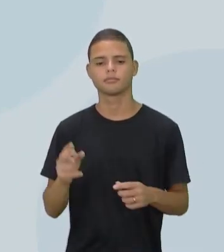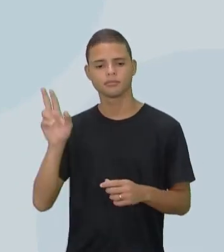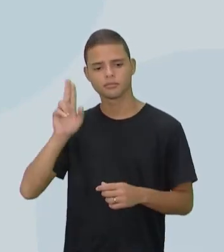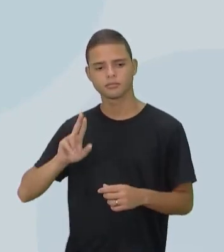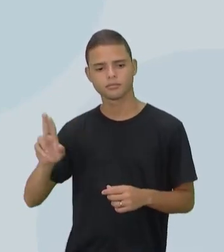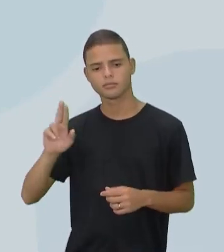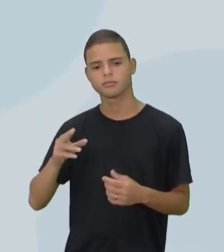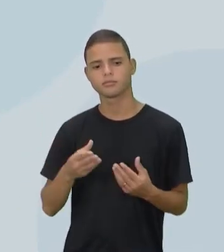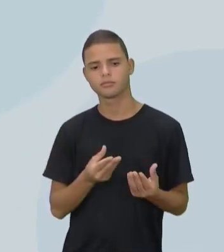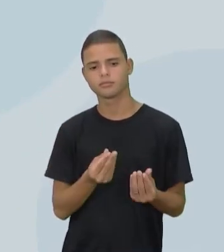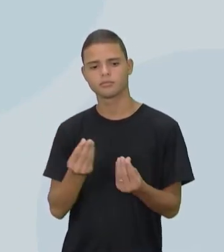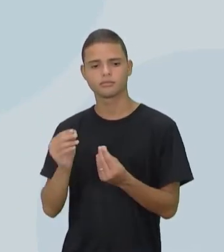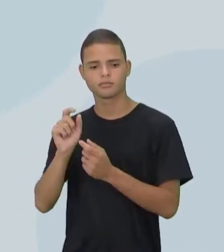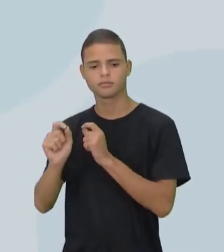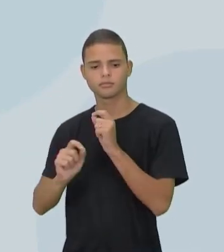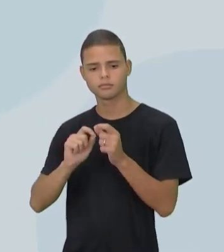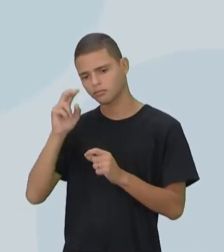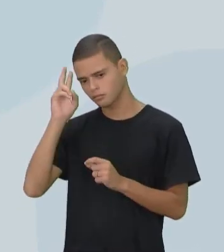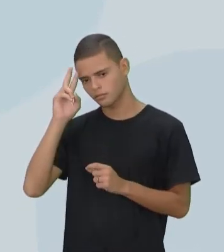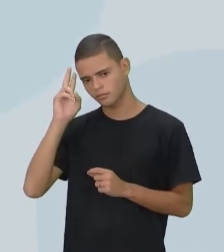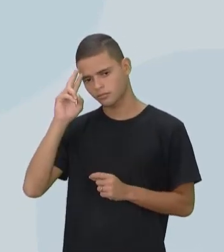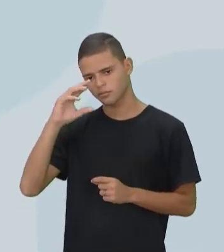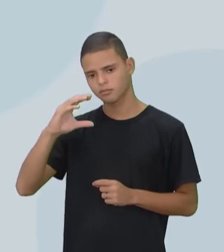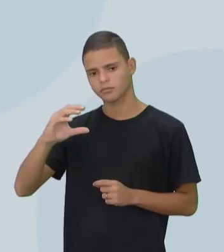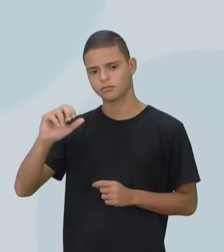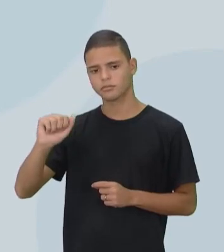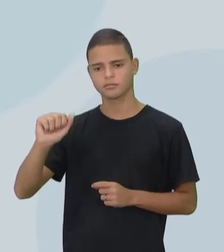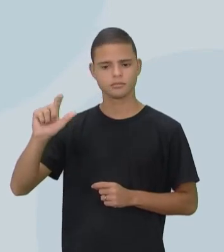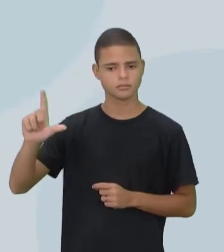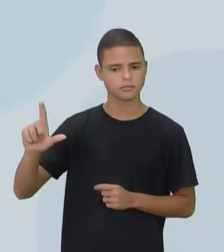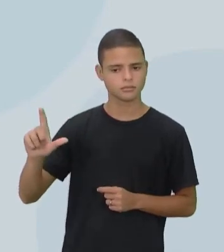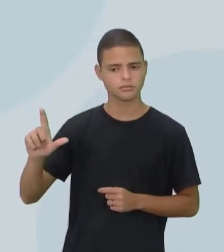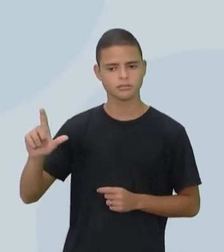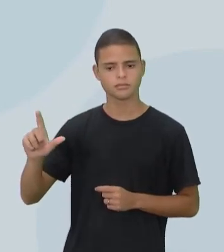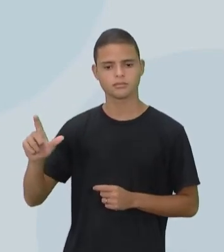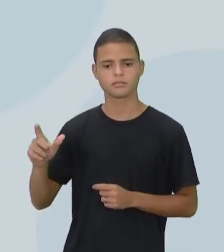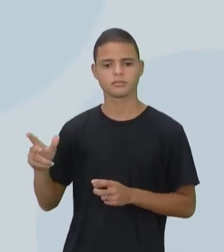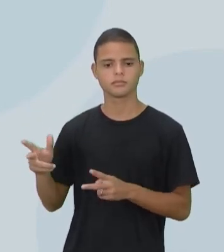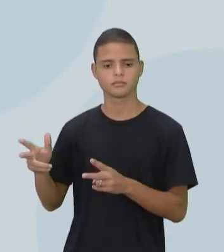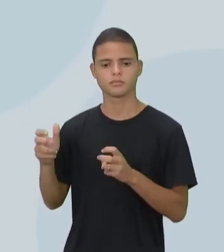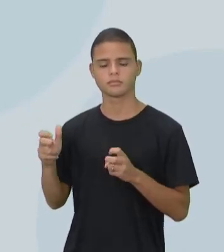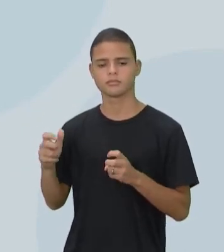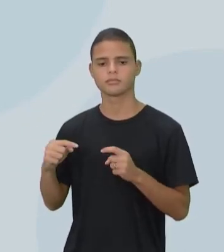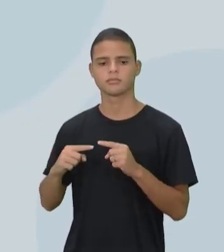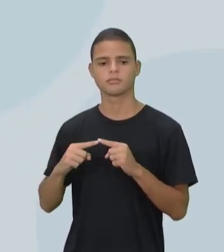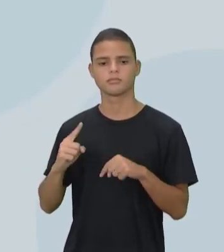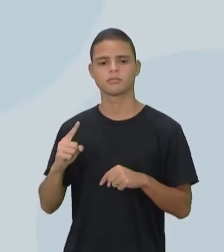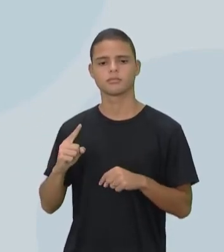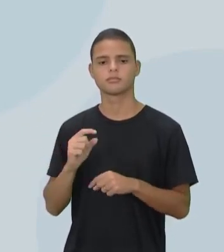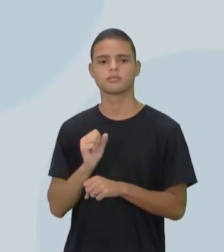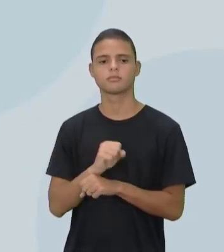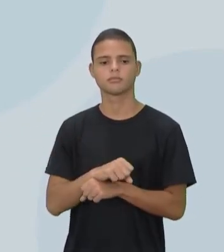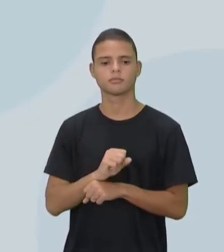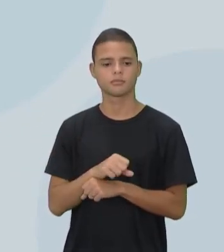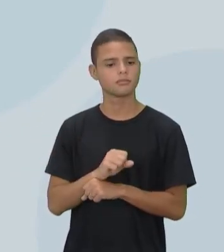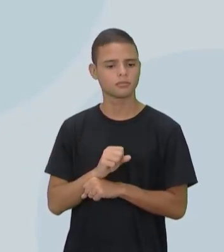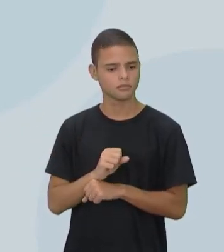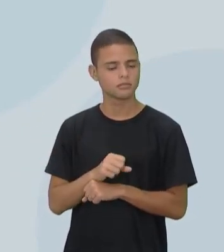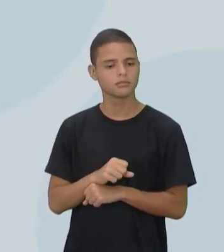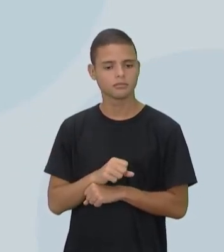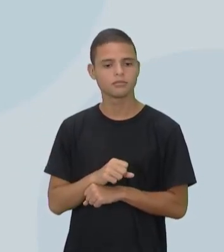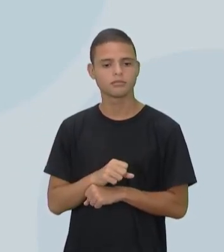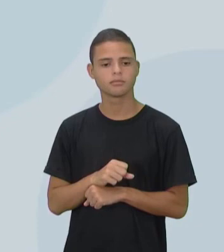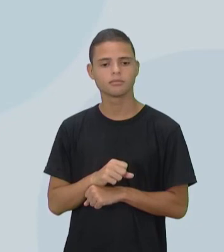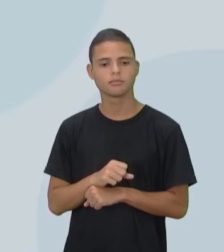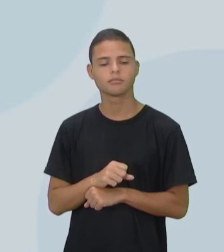gente ver o cal, que ele é branquinho, né? Isso. É esse cal que você está citando aí, Isso. ou não tem nada a ver? Esse cal, esse é o óxido